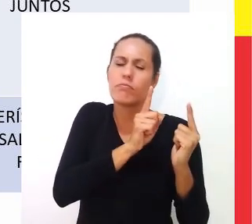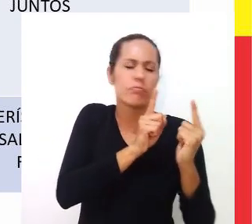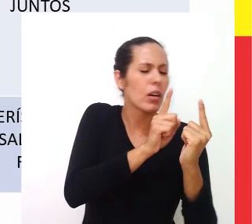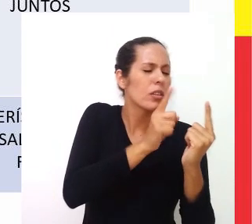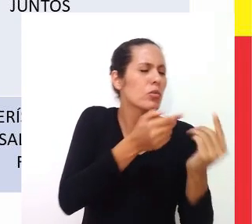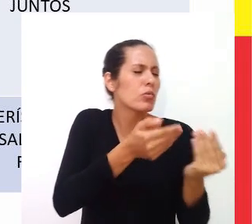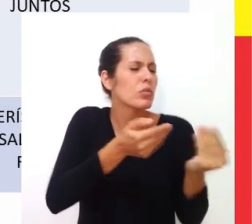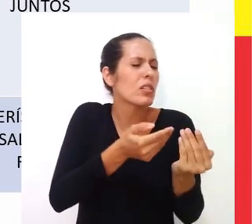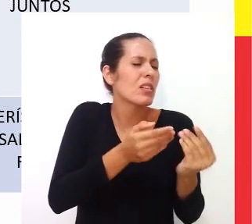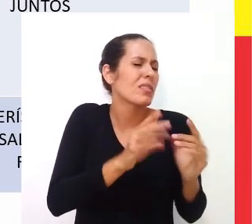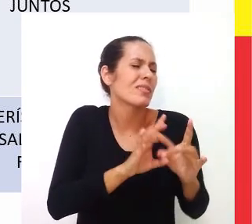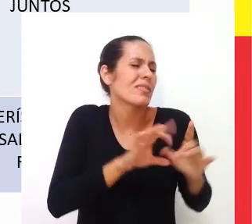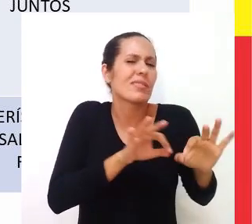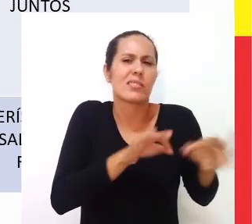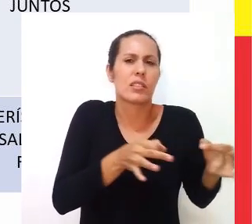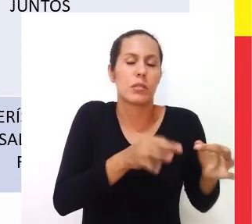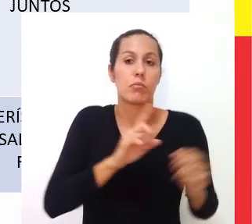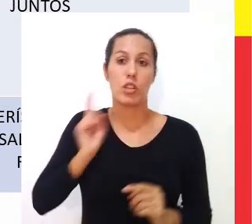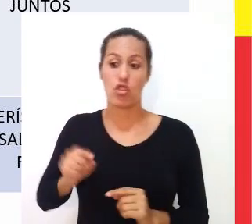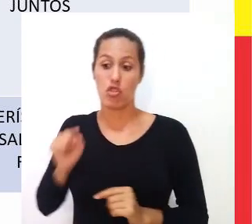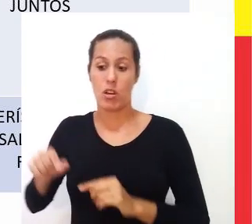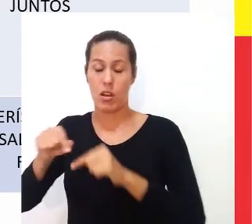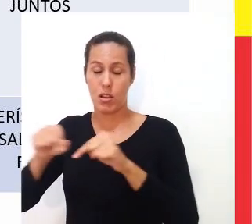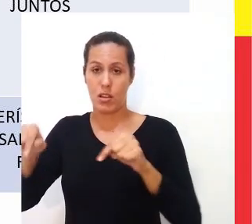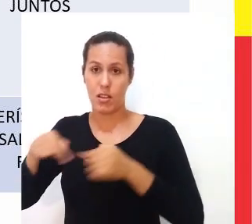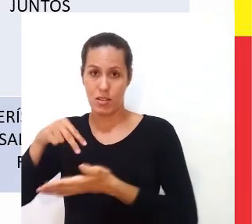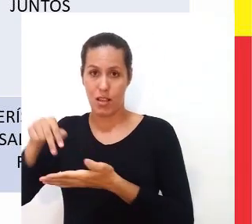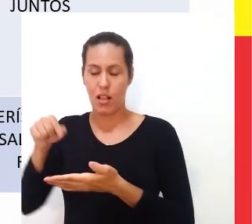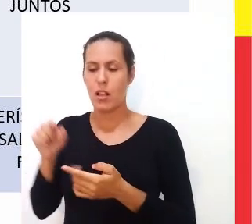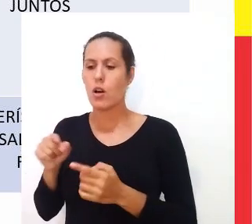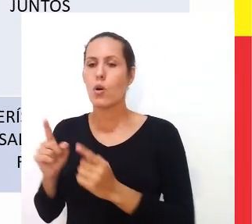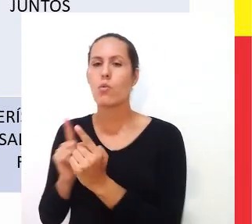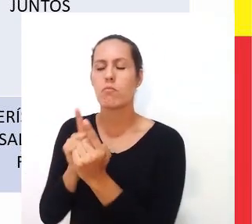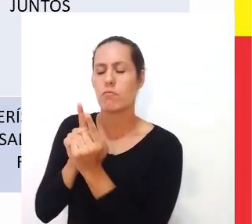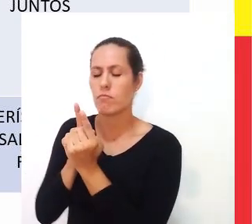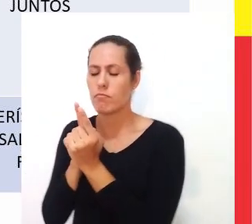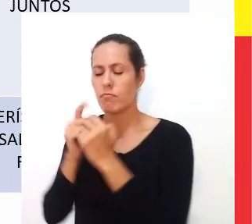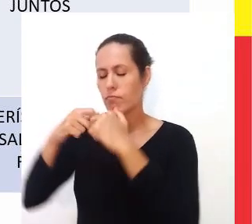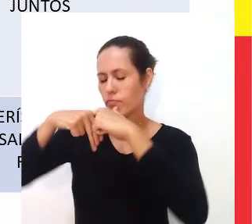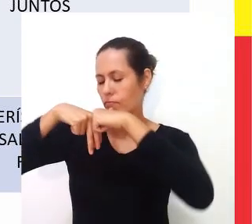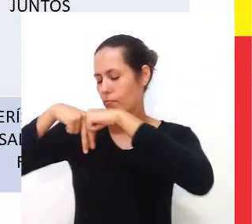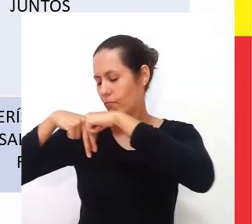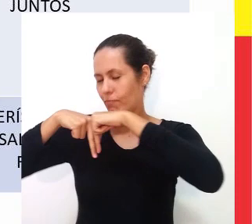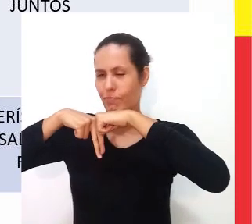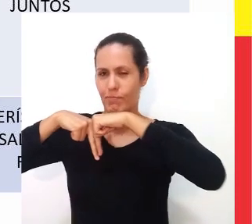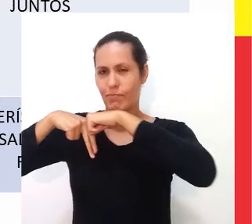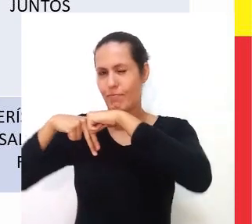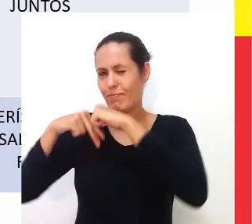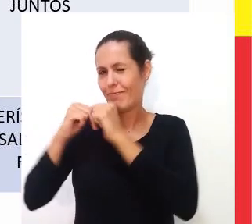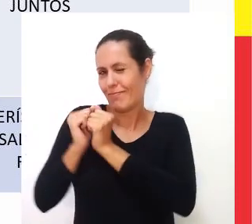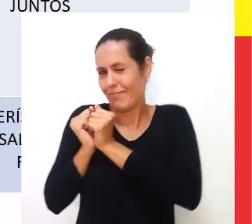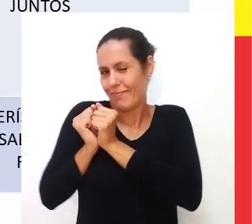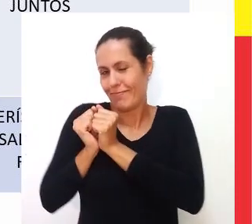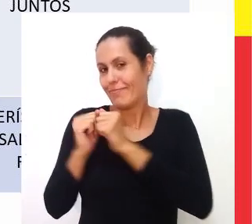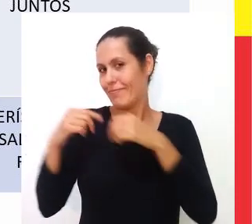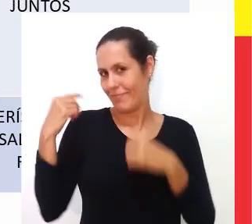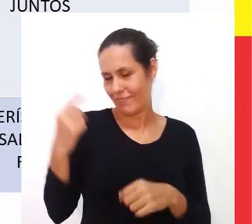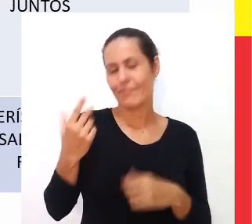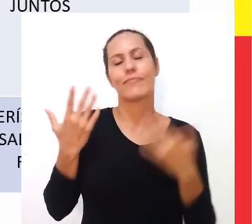uma transição, alguma coisa pequena. Já na dança de salão, os casais estão sempre